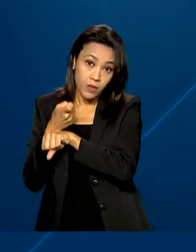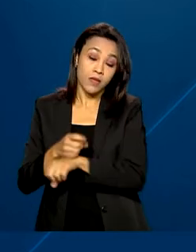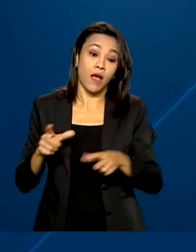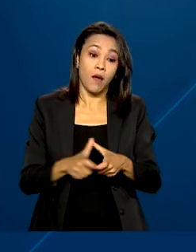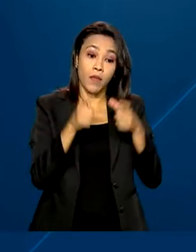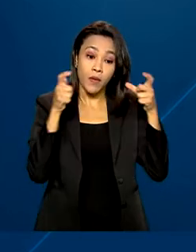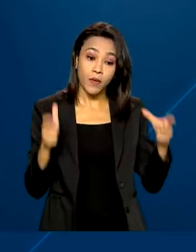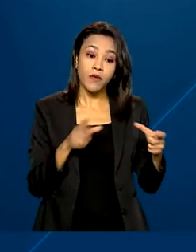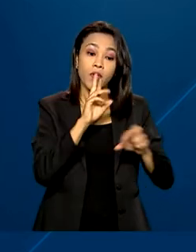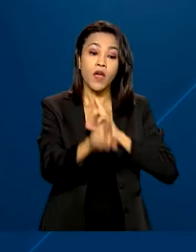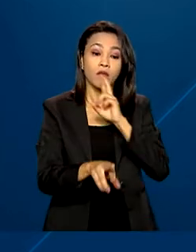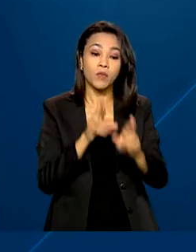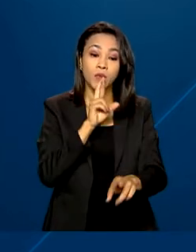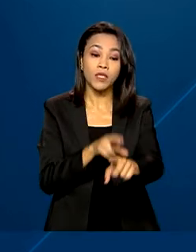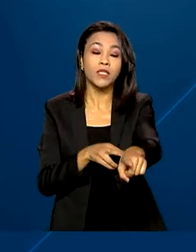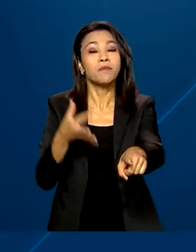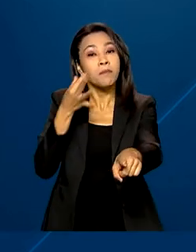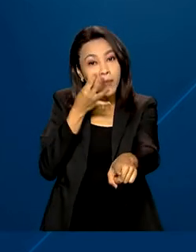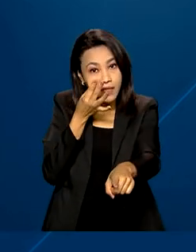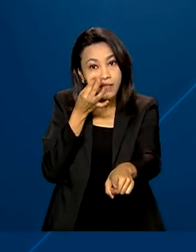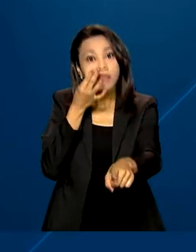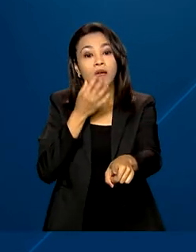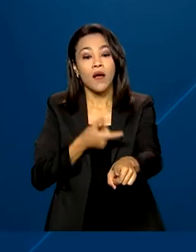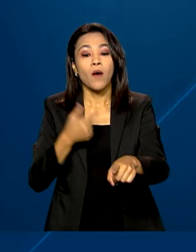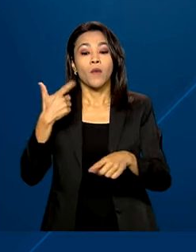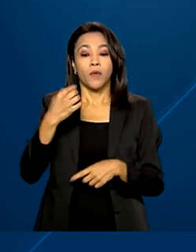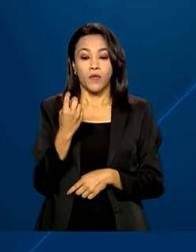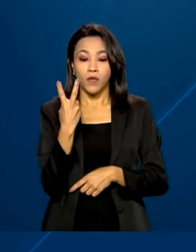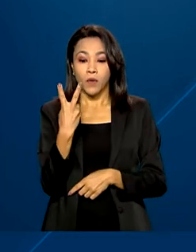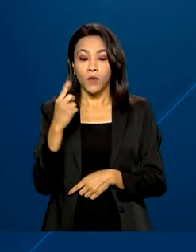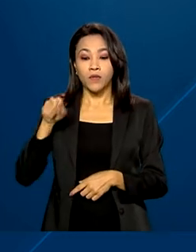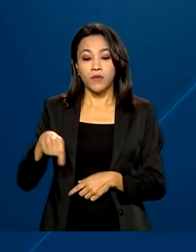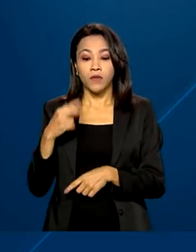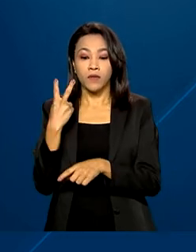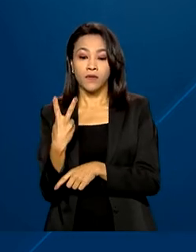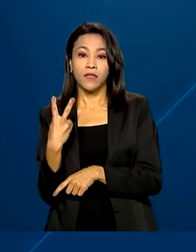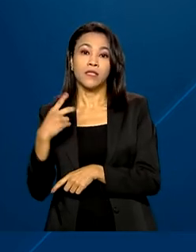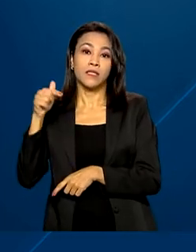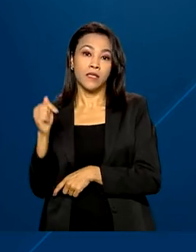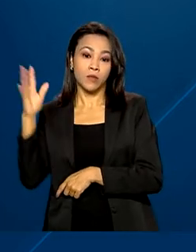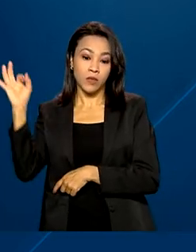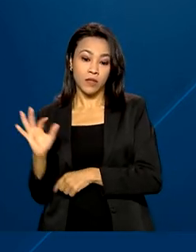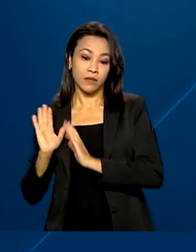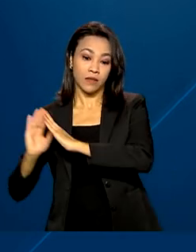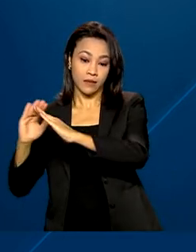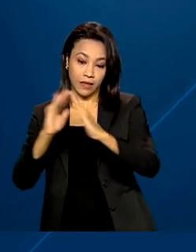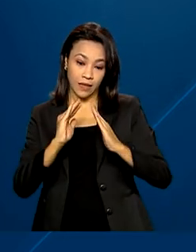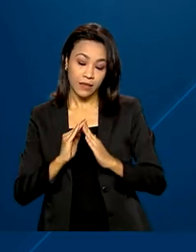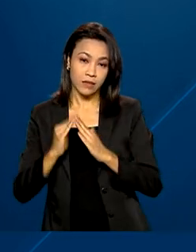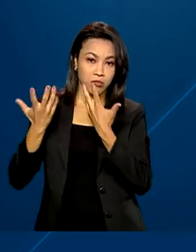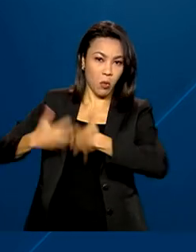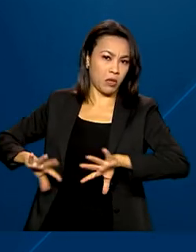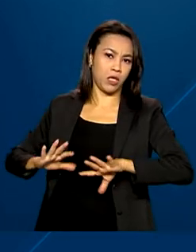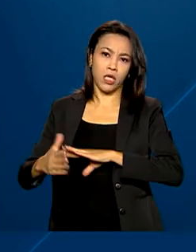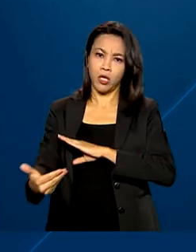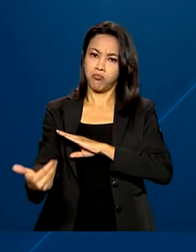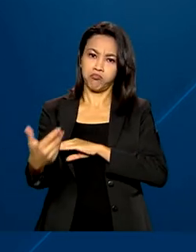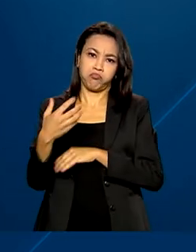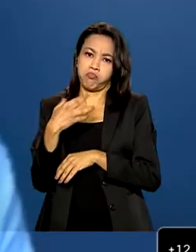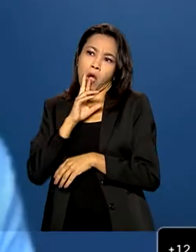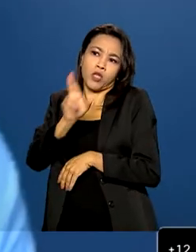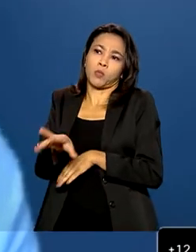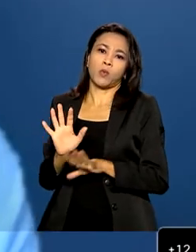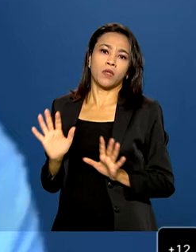foi respondida de forma presencial e 2,27% dos domicílios se recusaram a responder